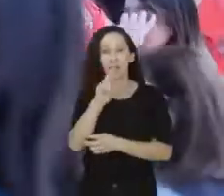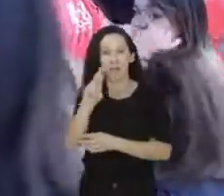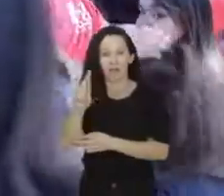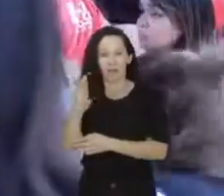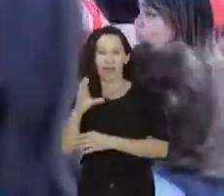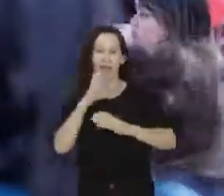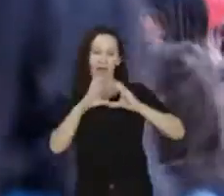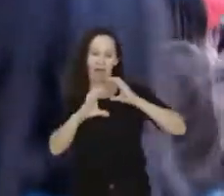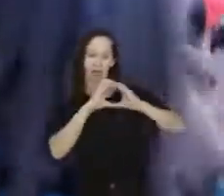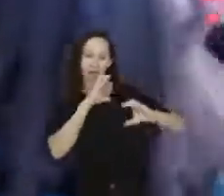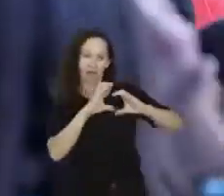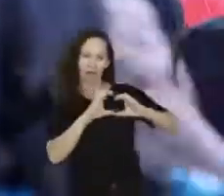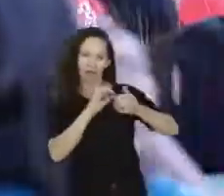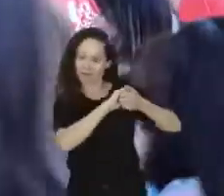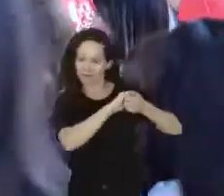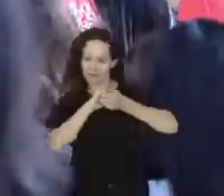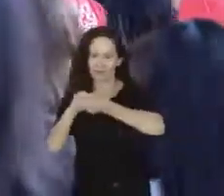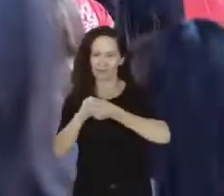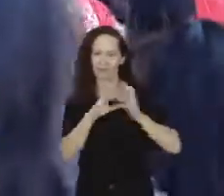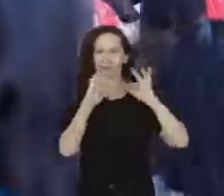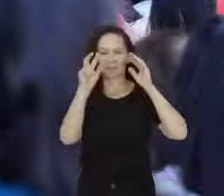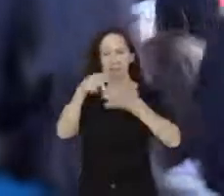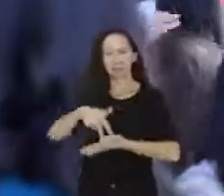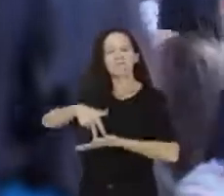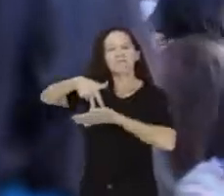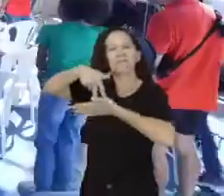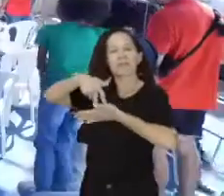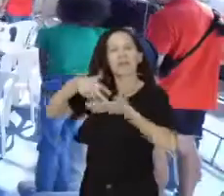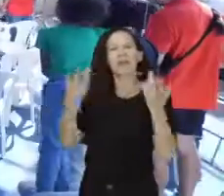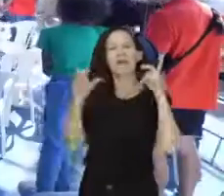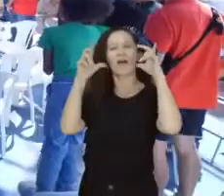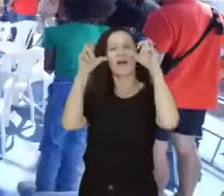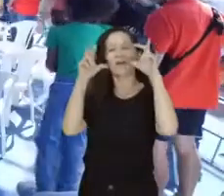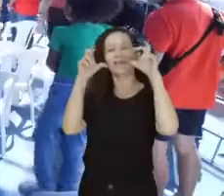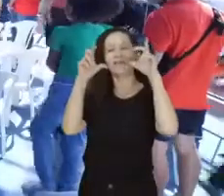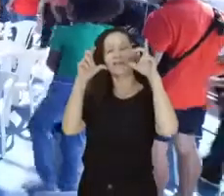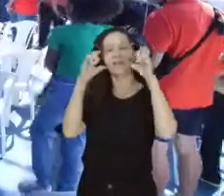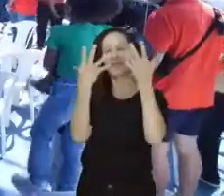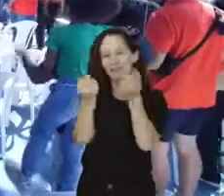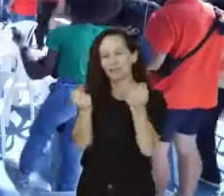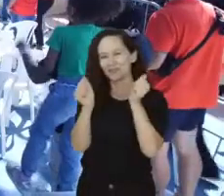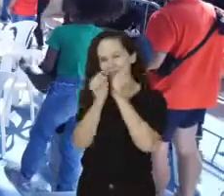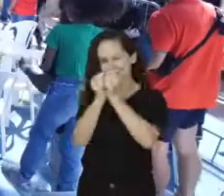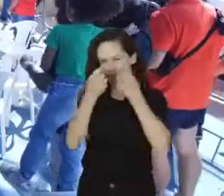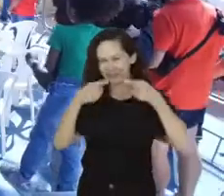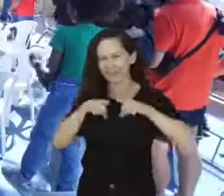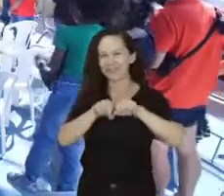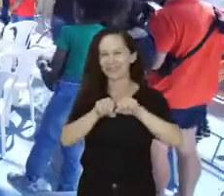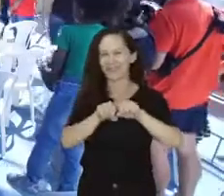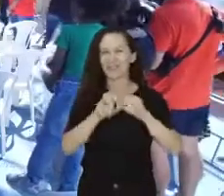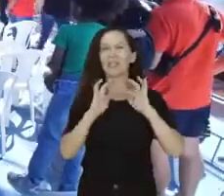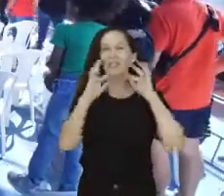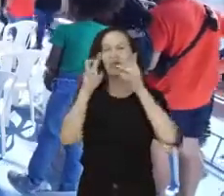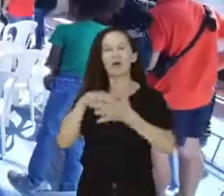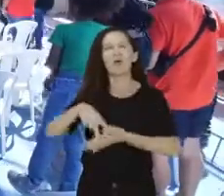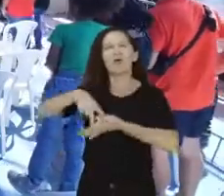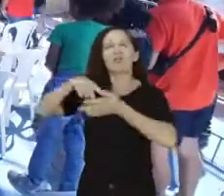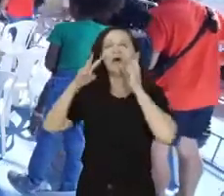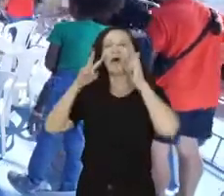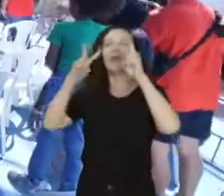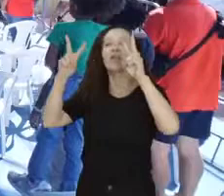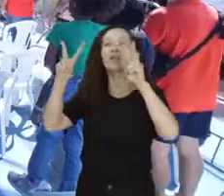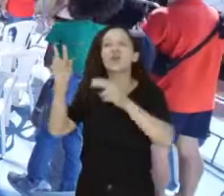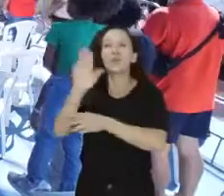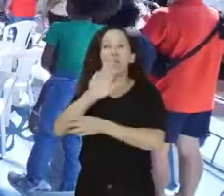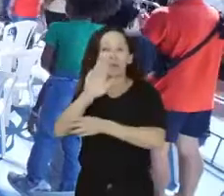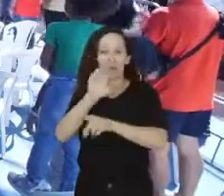salve. Todo mundo em pé, porque agora a gente vai tirar aquela foto, certo? Todo mundo olhando para lá, ó, Lula também, ó, para cá.